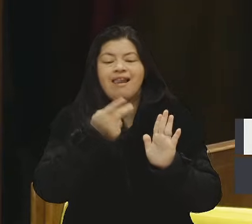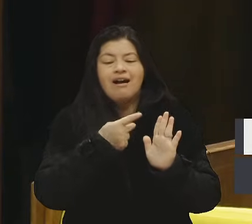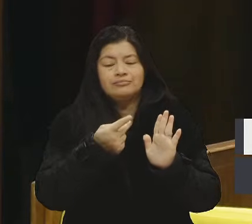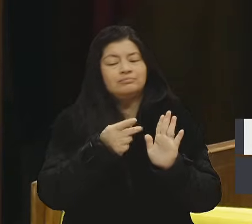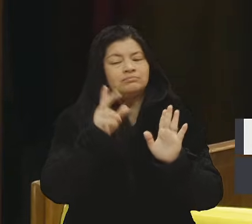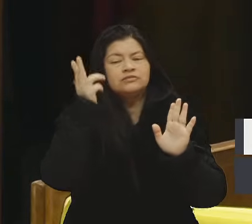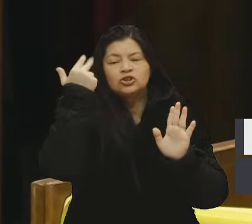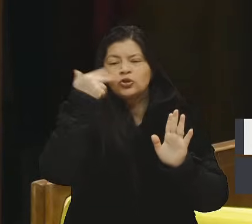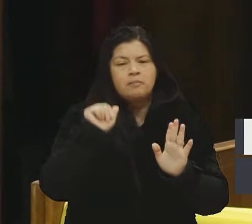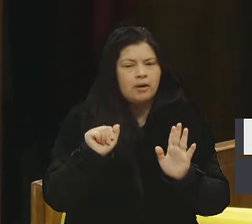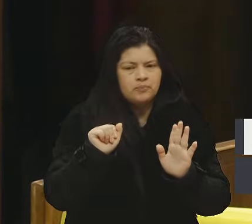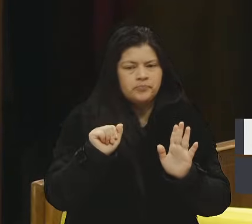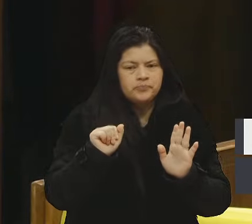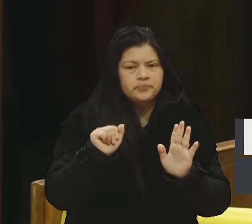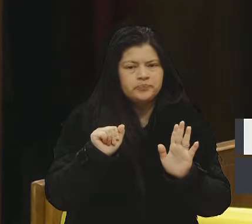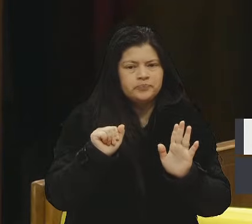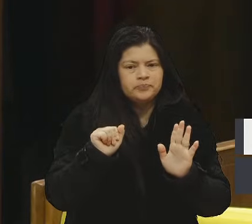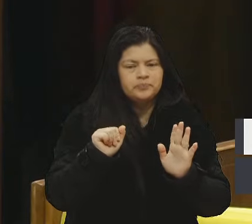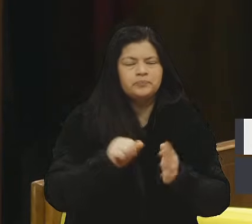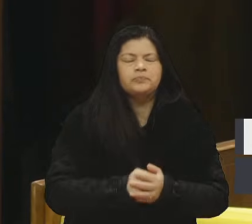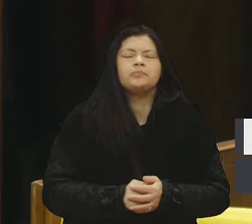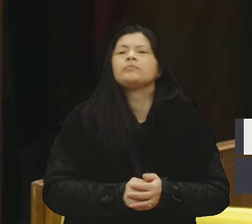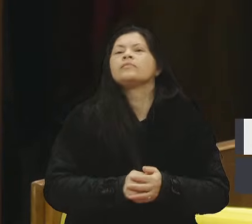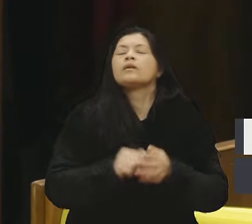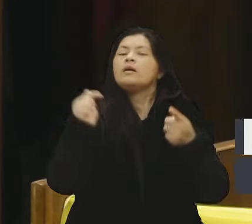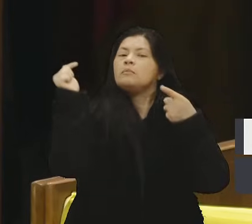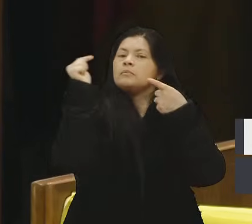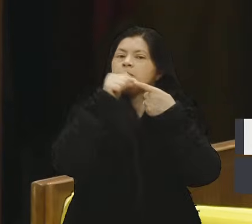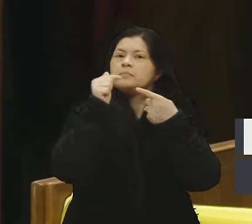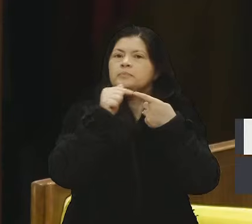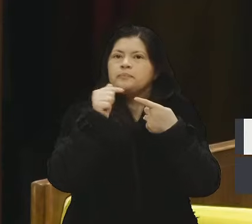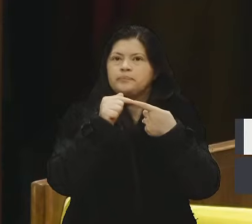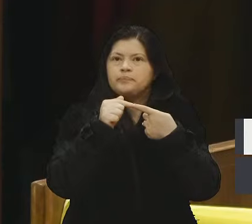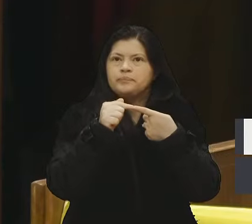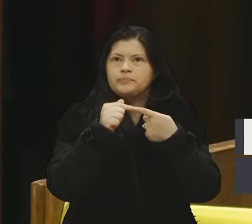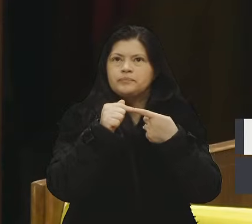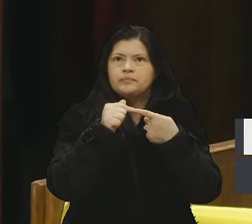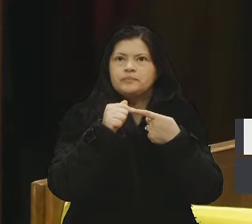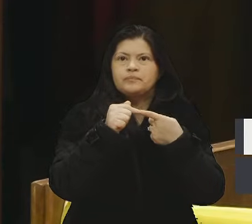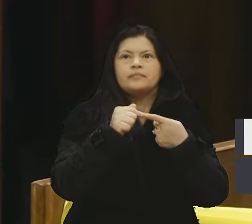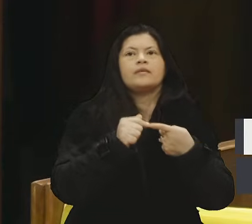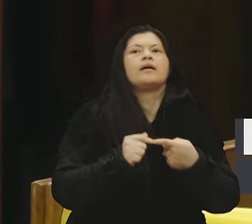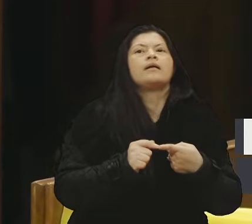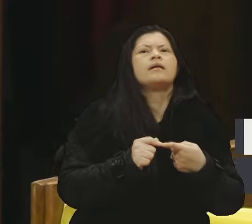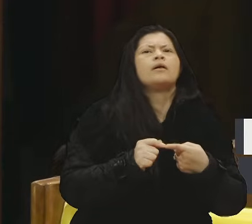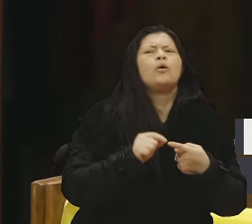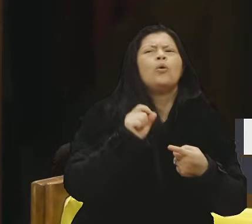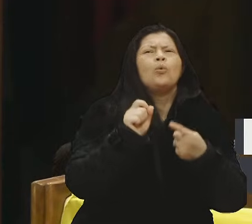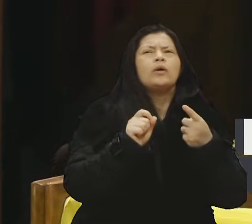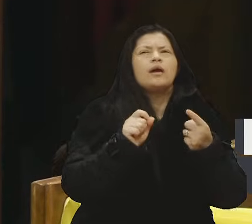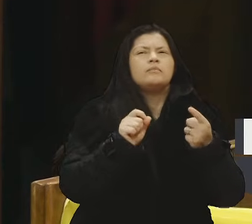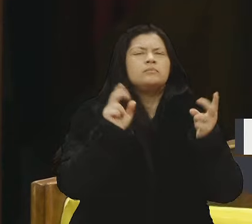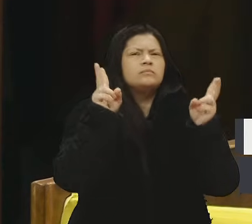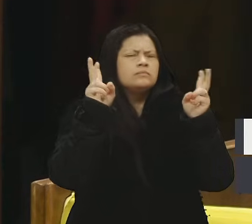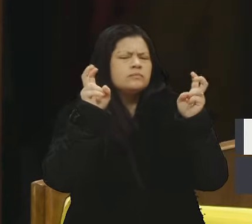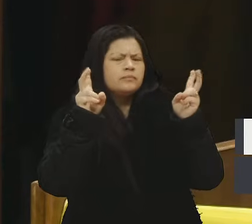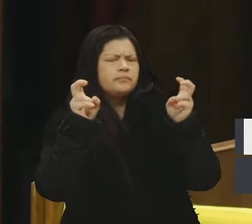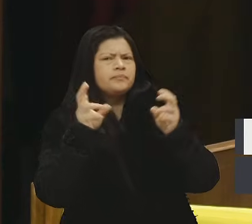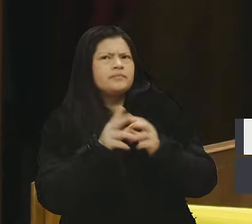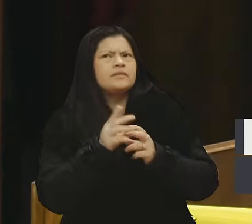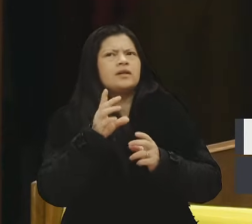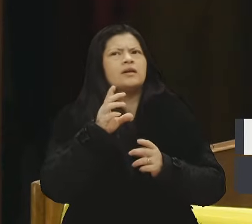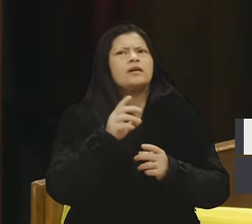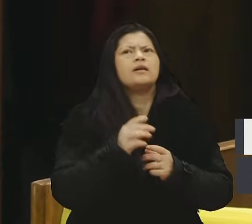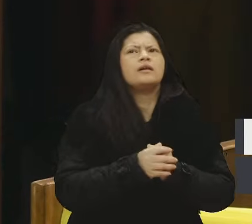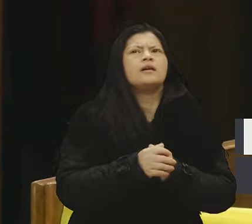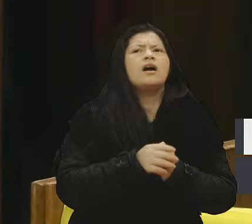natural. Primeiro, parecer do Diese. Isso aqui é algo que já foi dito em outros lugares. Vou